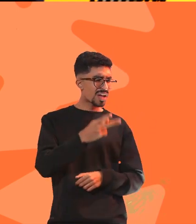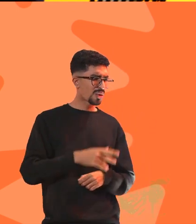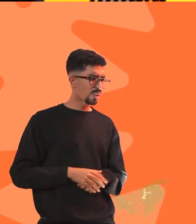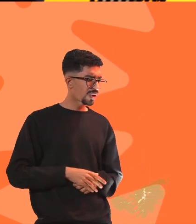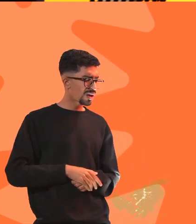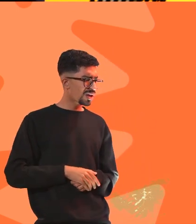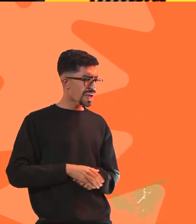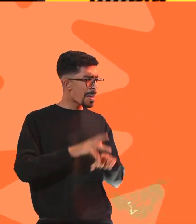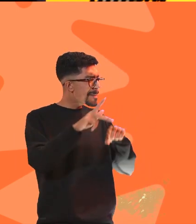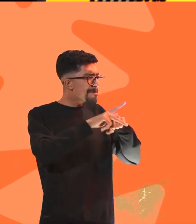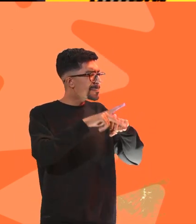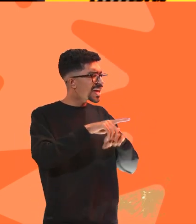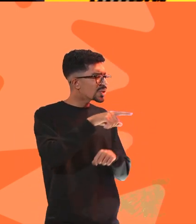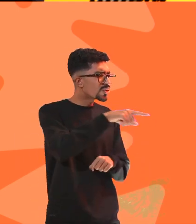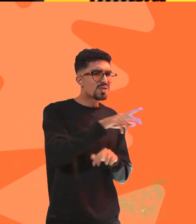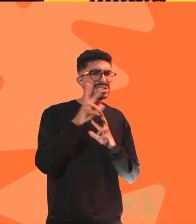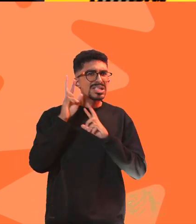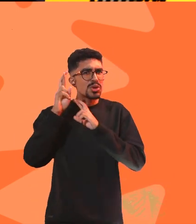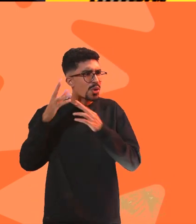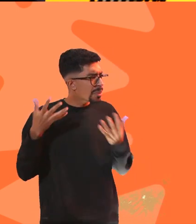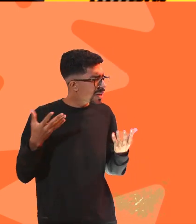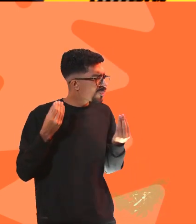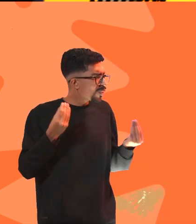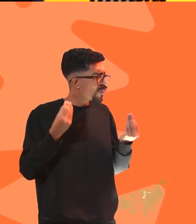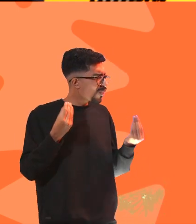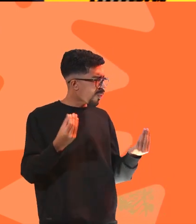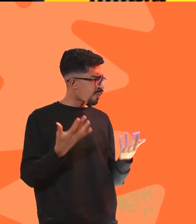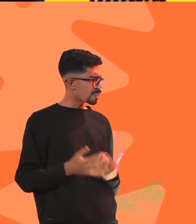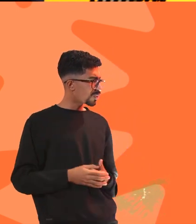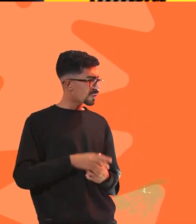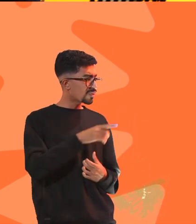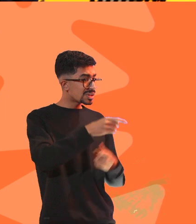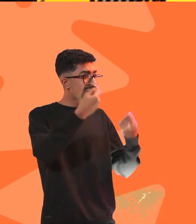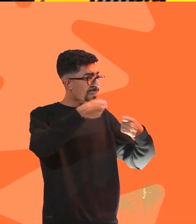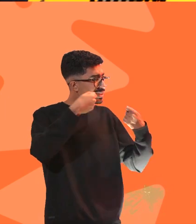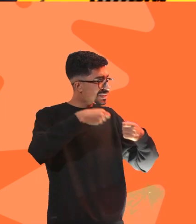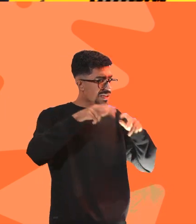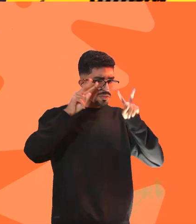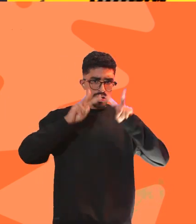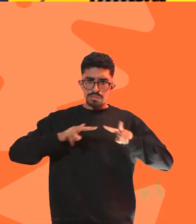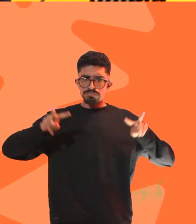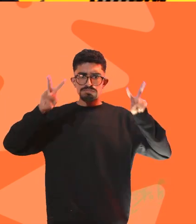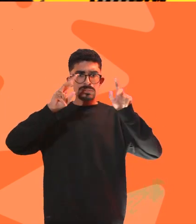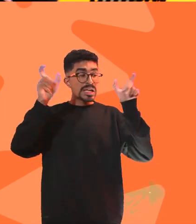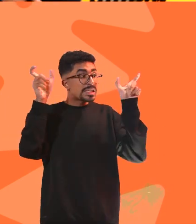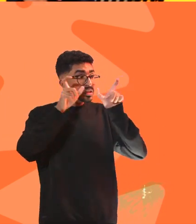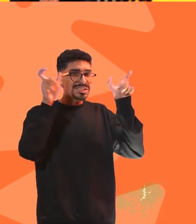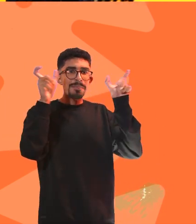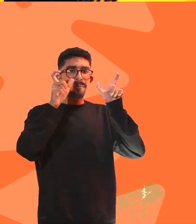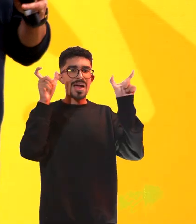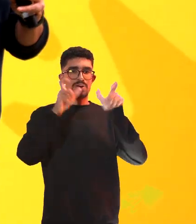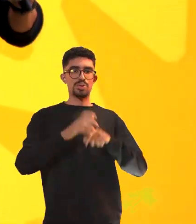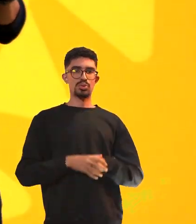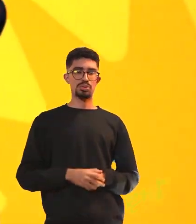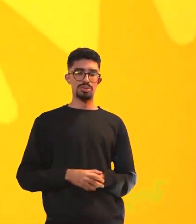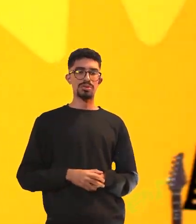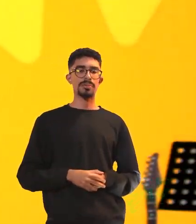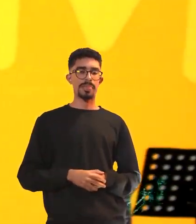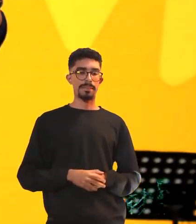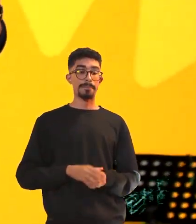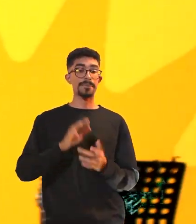Pedro. Vigiem e orem para que não caiam em tentação. O espírito está pronto, mas a carne é fraca. Jesus está